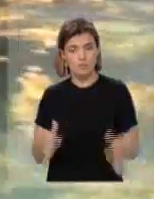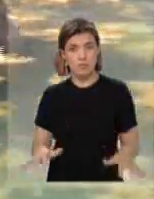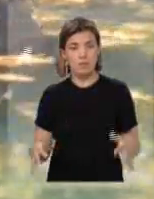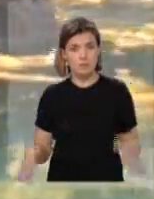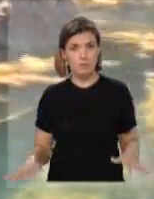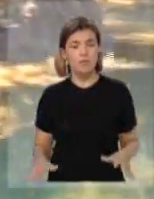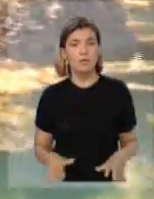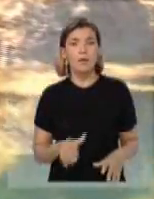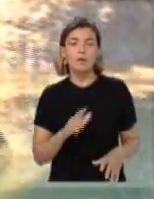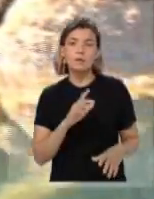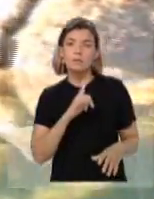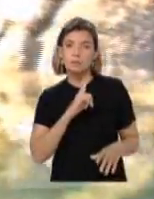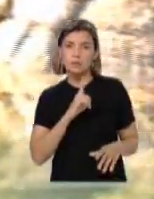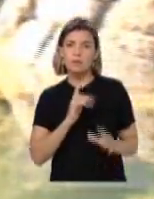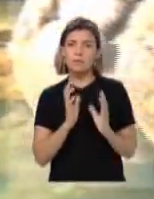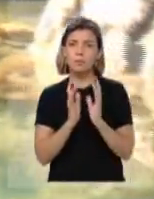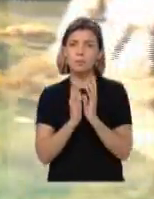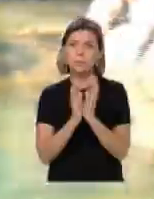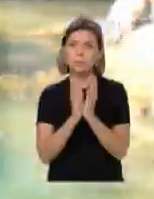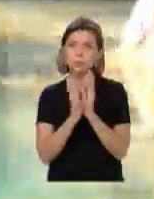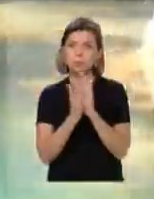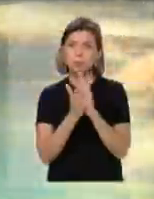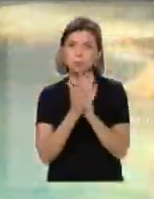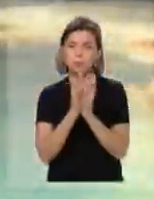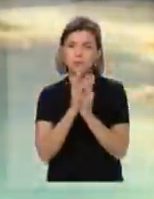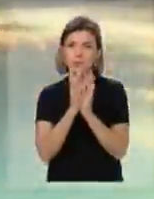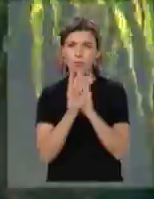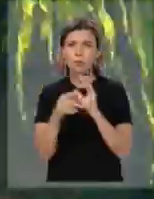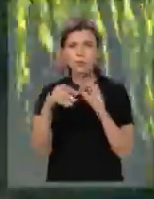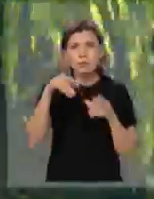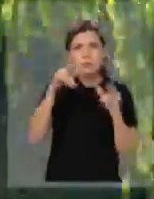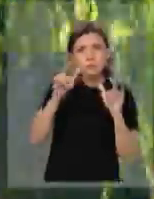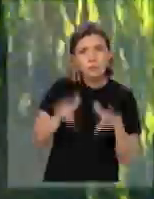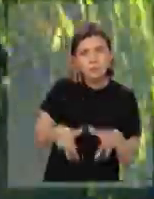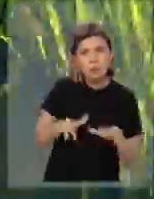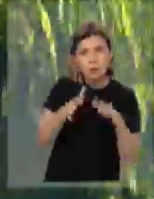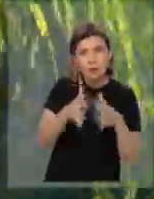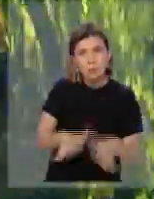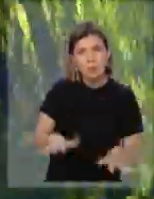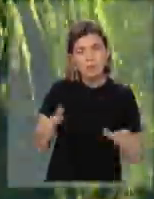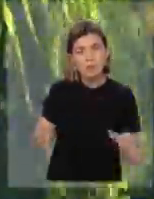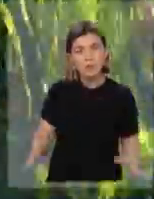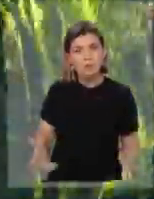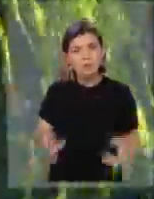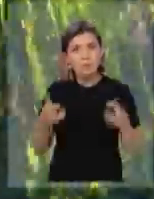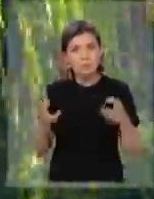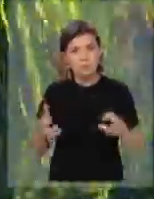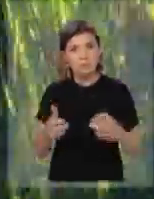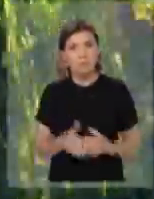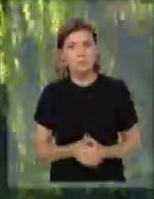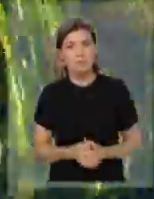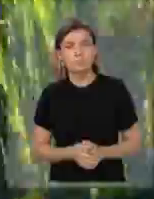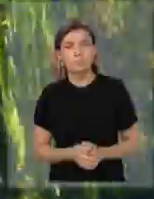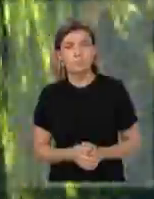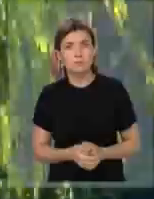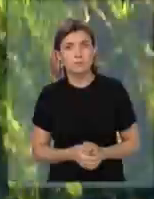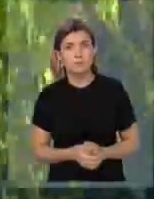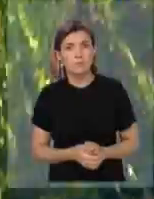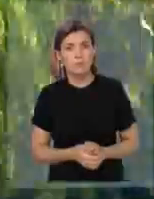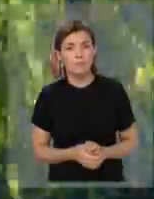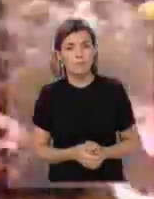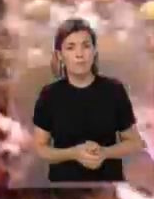aconteça porque as algas mais conhecidas por nós sejam aquelas que se assemelham morfologicamente às plantas.